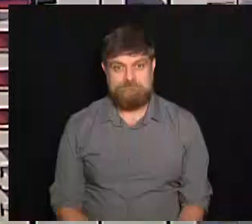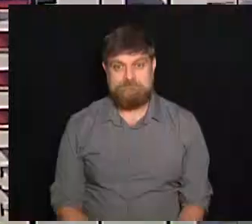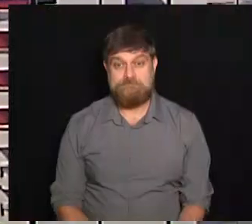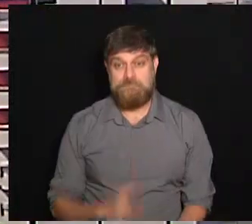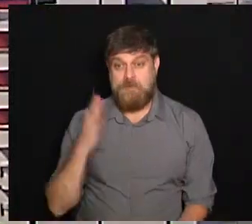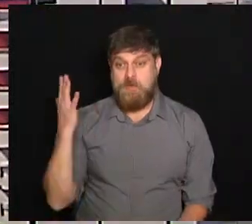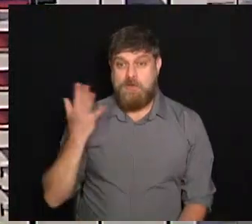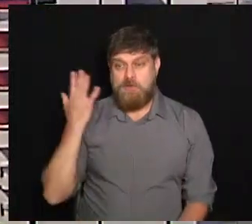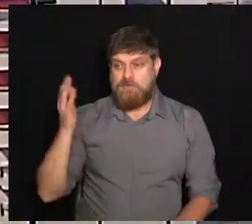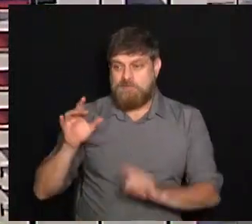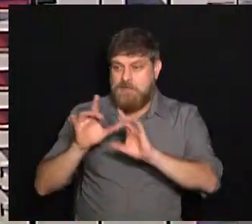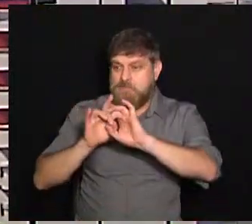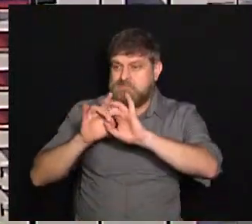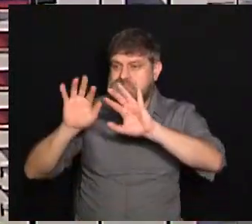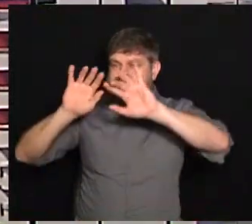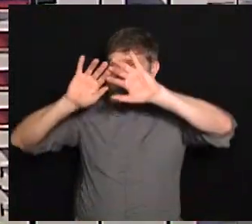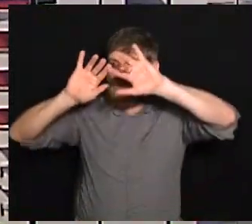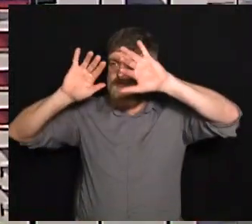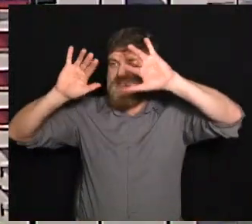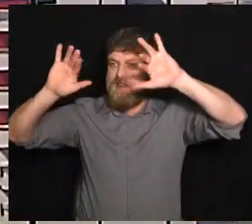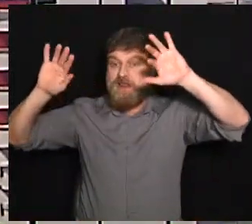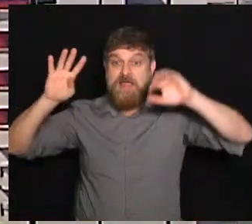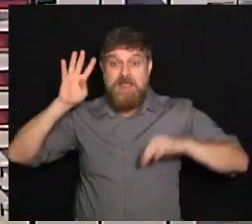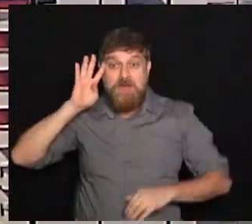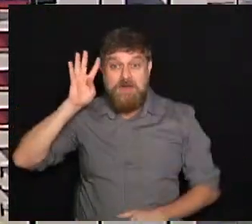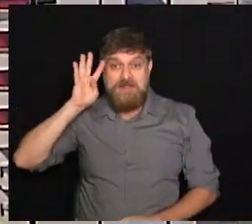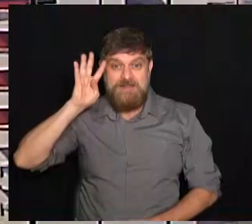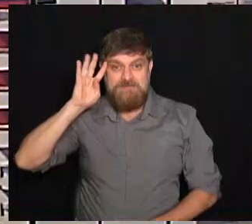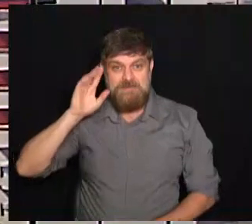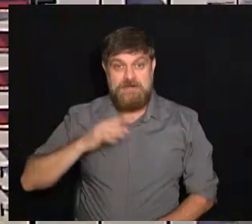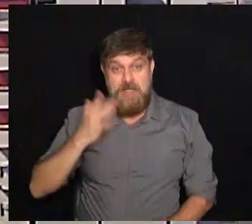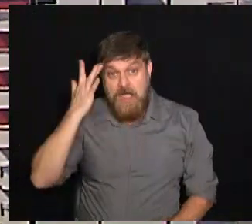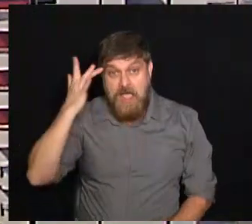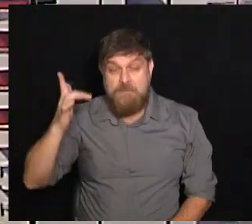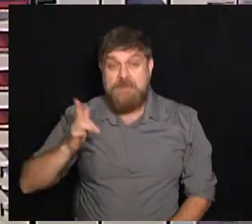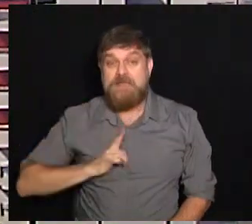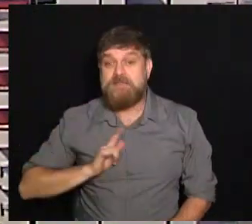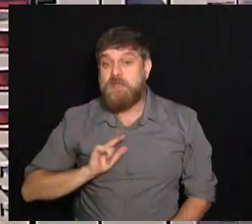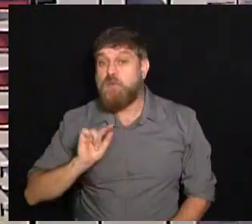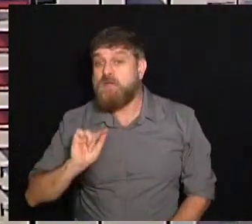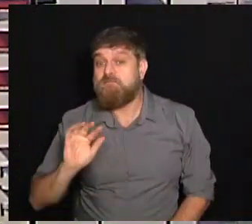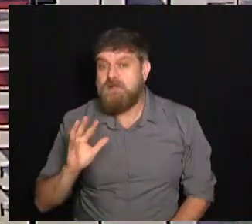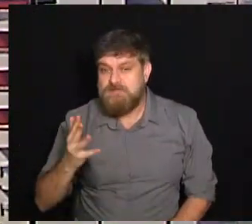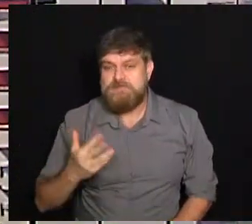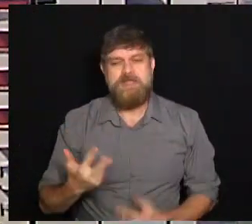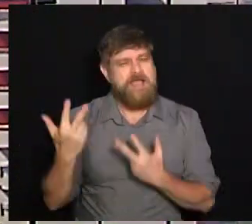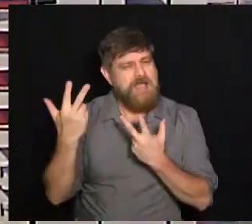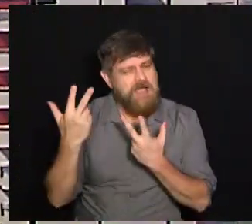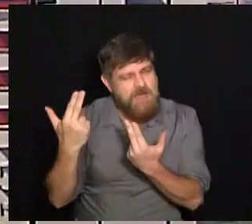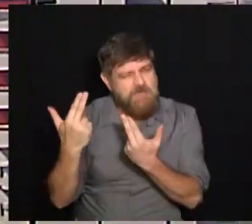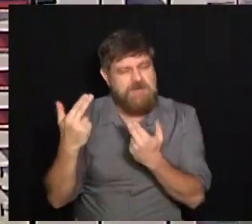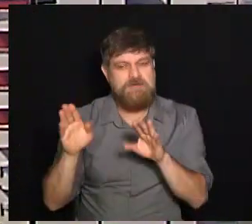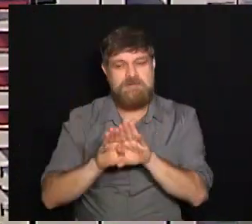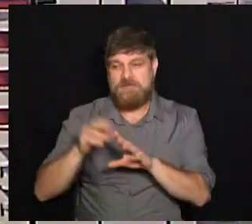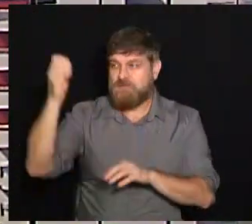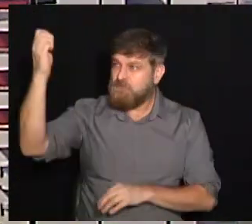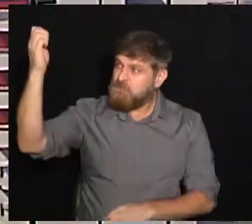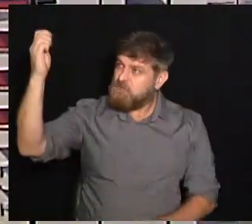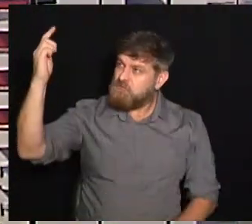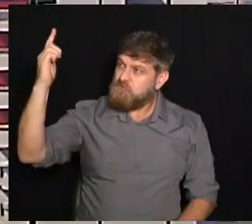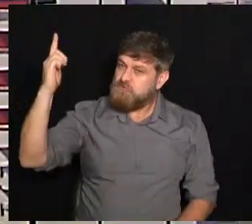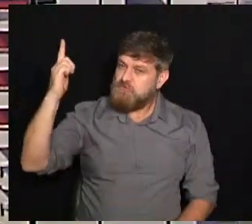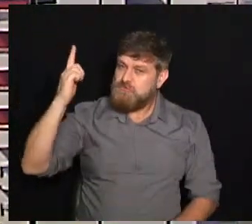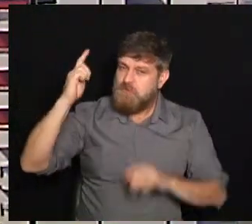Tempo aberto em Campinas nesta quarta-feira e para amanhã a previsão também é essa. O sol aparecendo